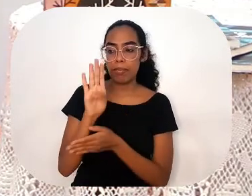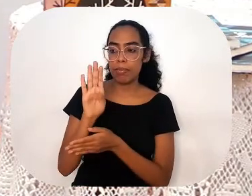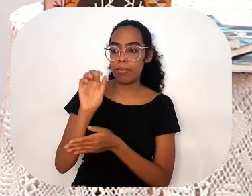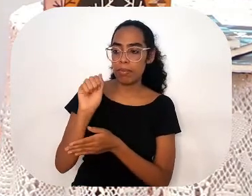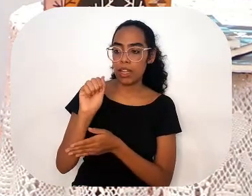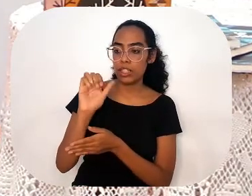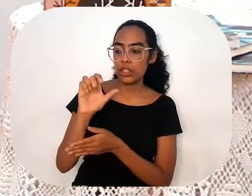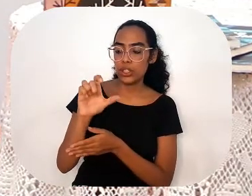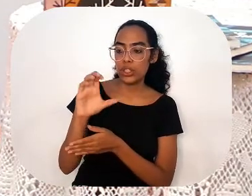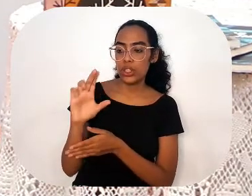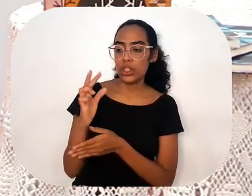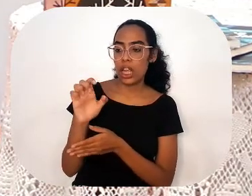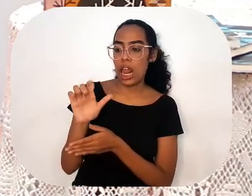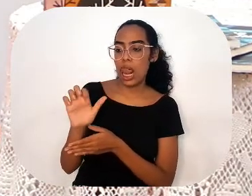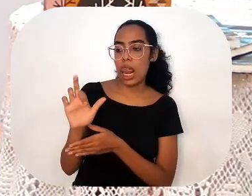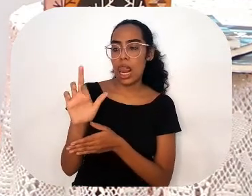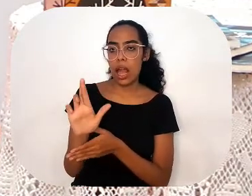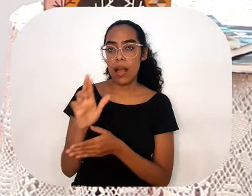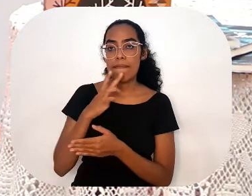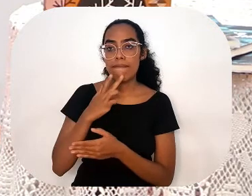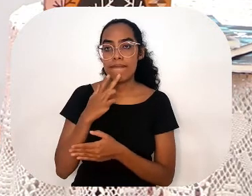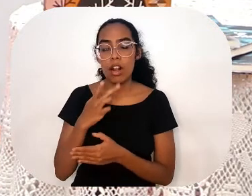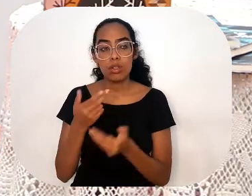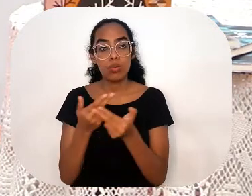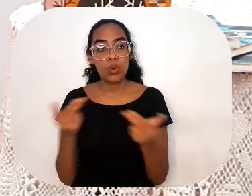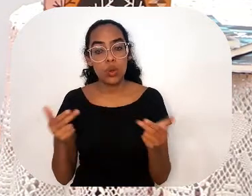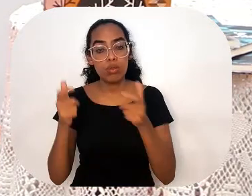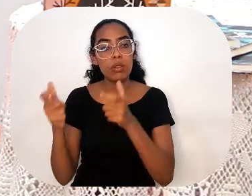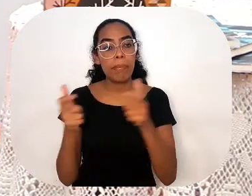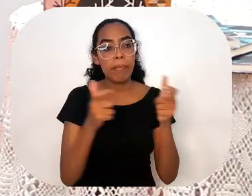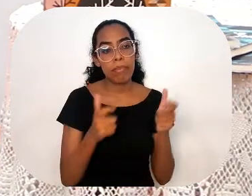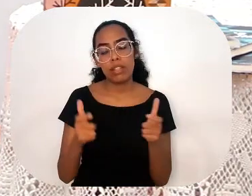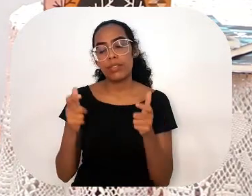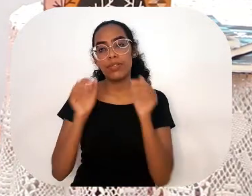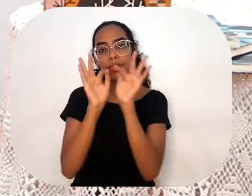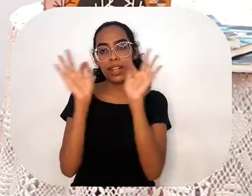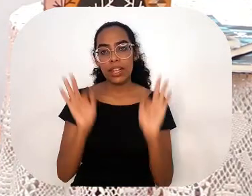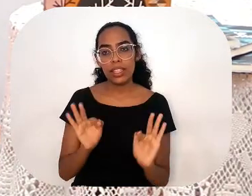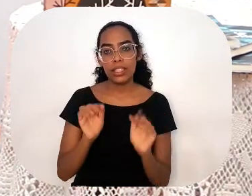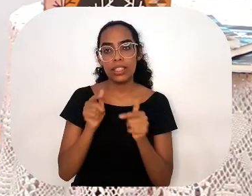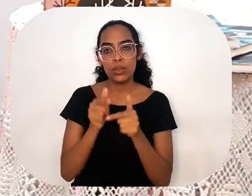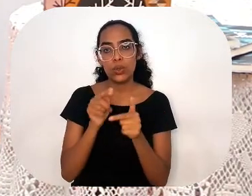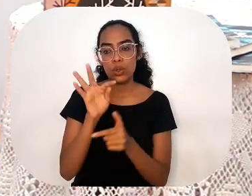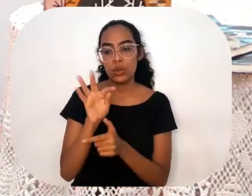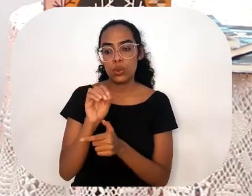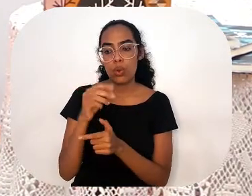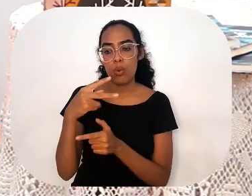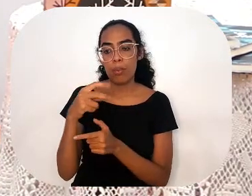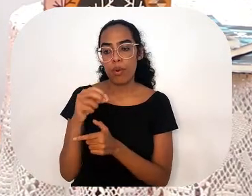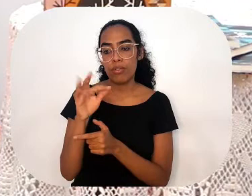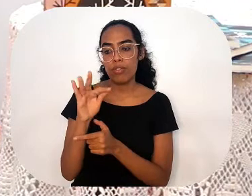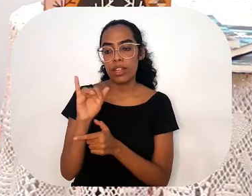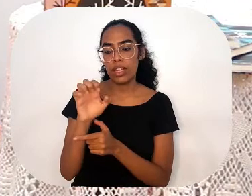o próprio baixo é lá que eu citei aqui ele fala dos espaços felizes a partir de um termo que é o topo filia eu acho que a gente